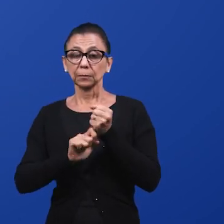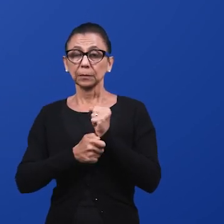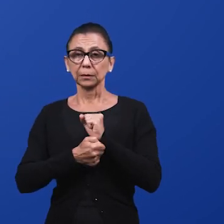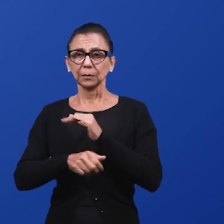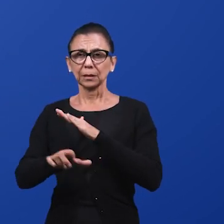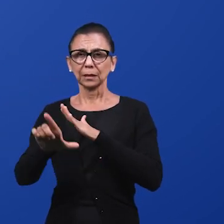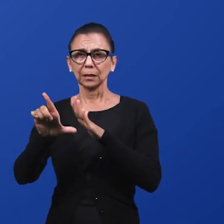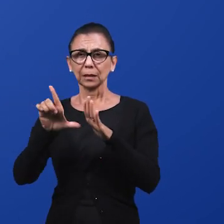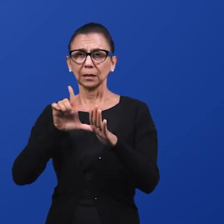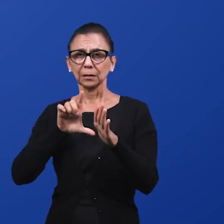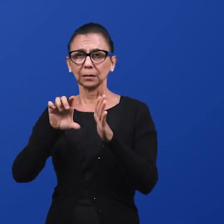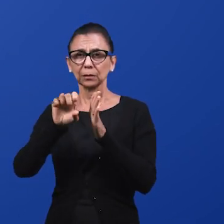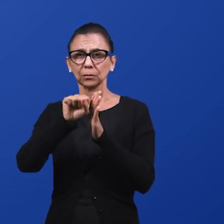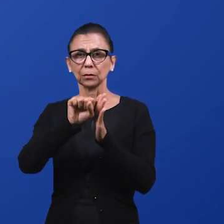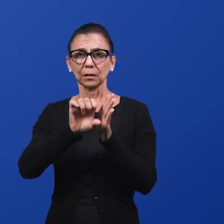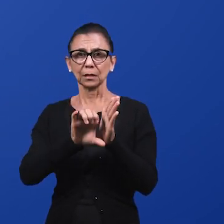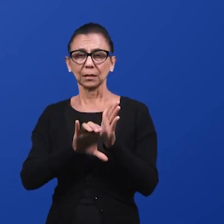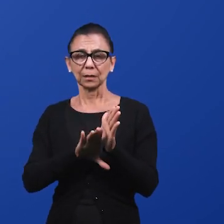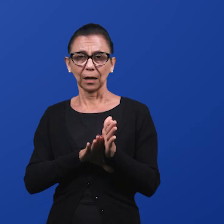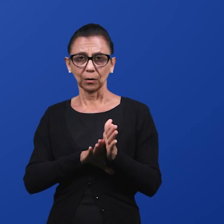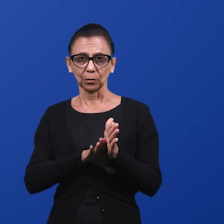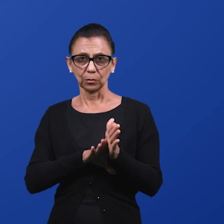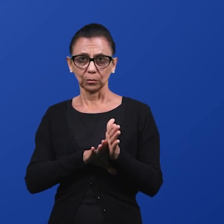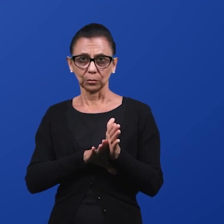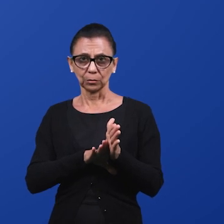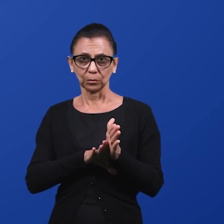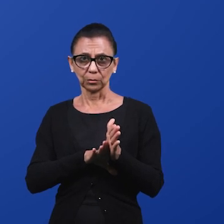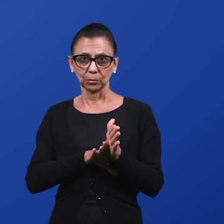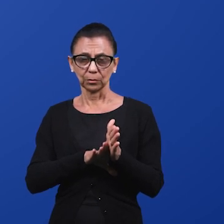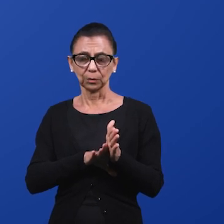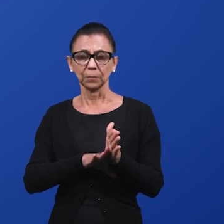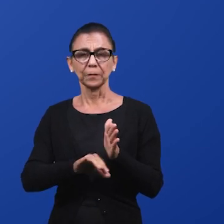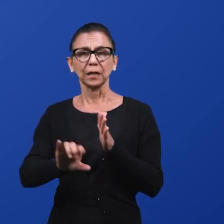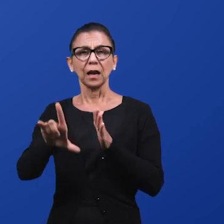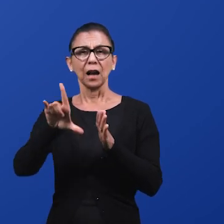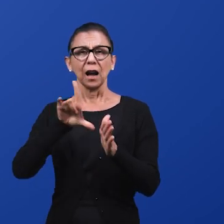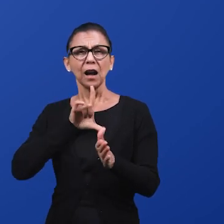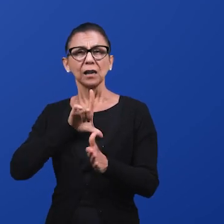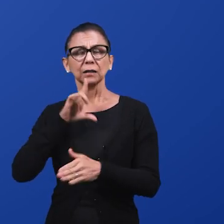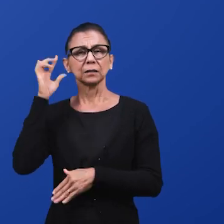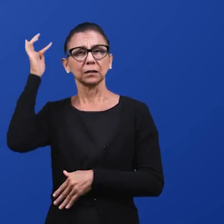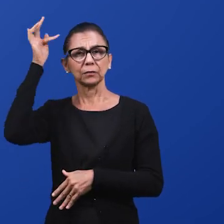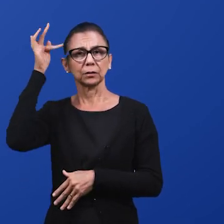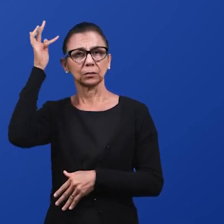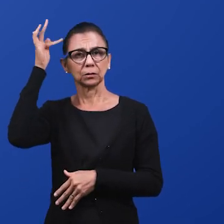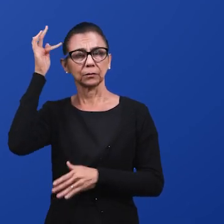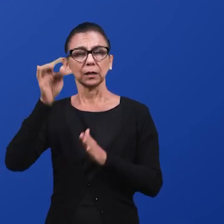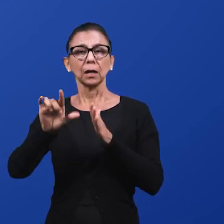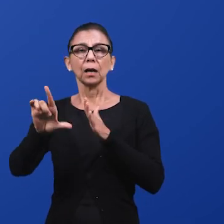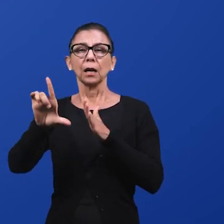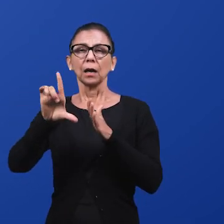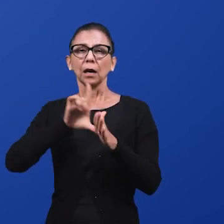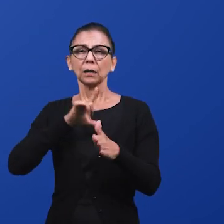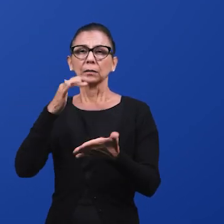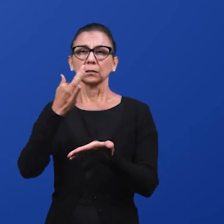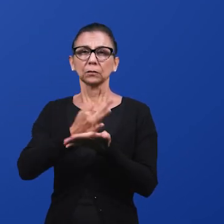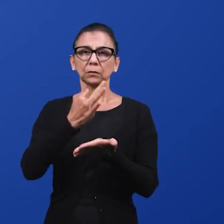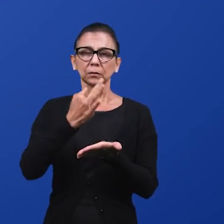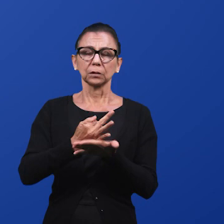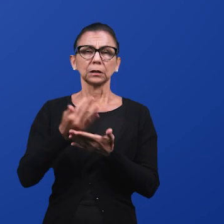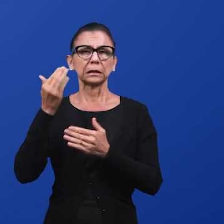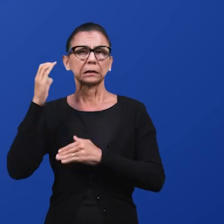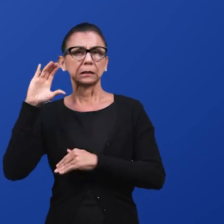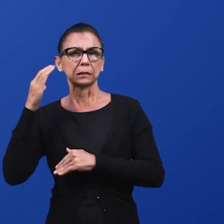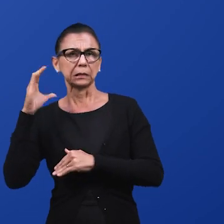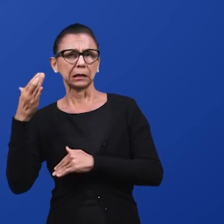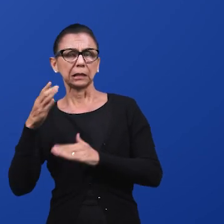ordenou antes dos séculos para a nossa glória. Isto é, antes do surgimento da filosofia, antes da teologia,